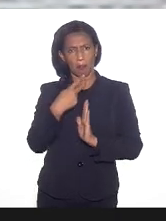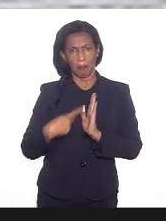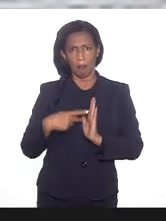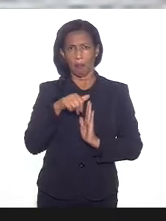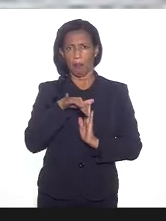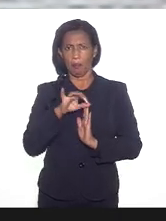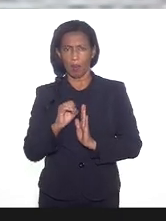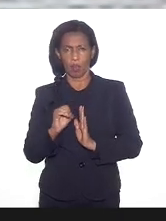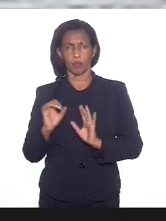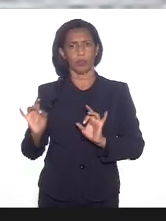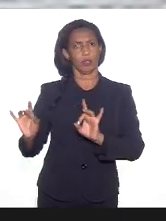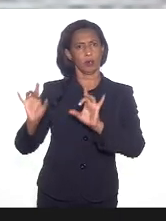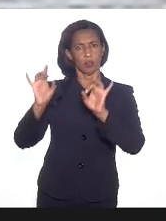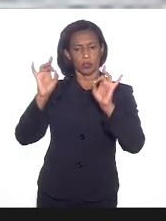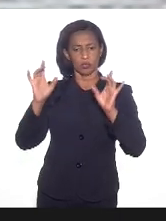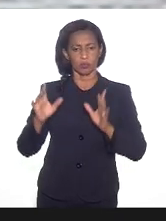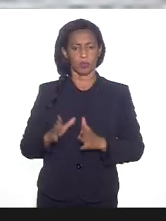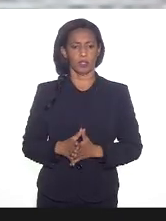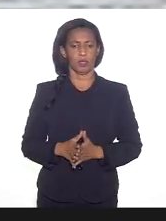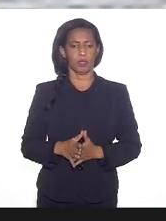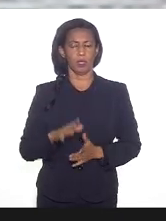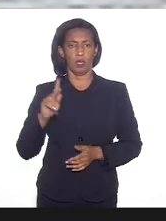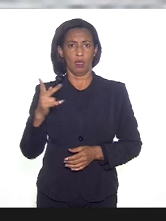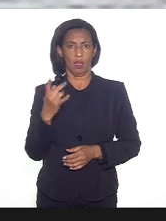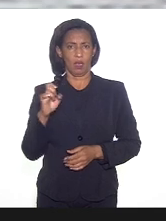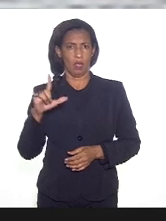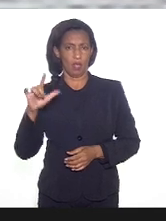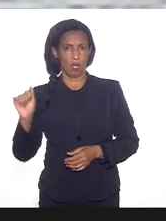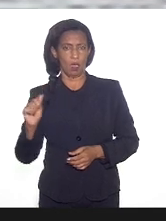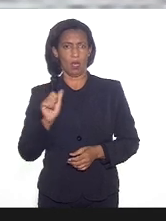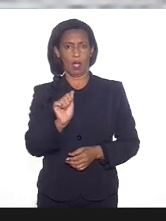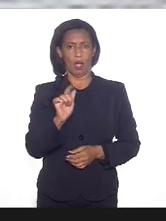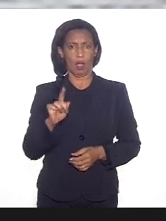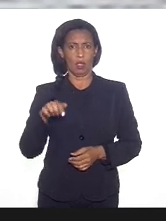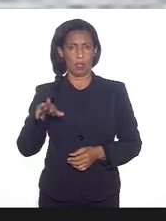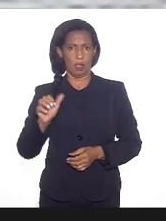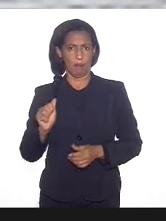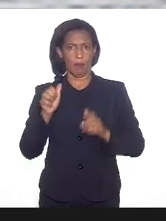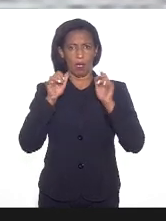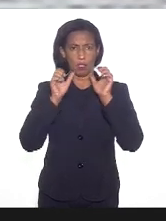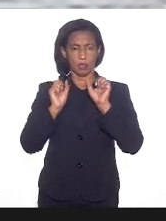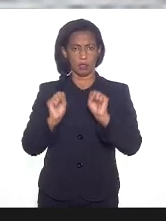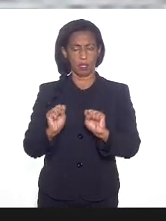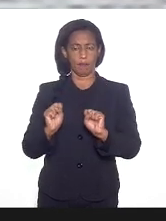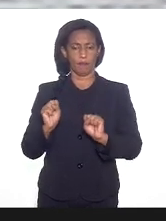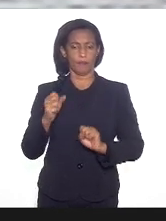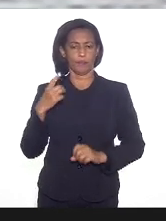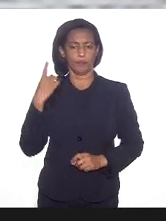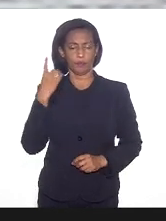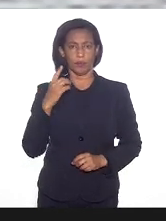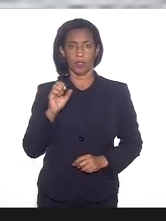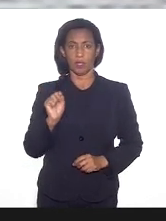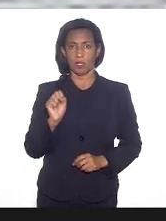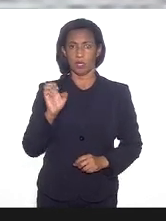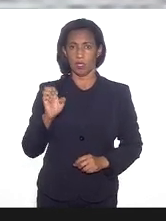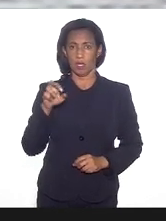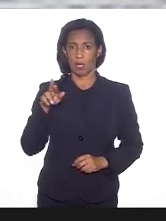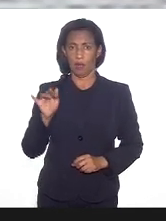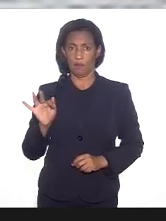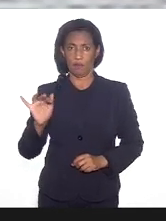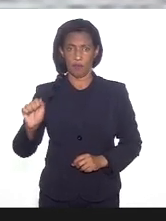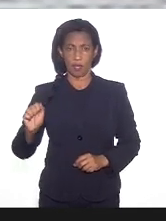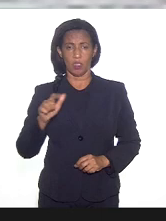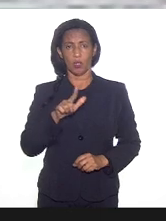em especial ao Danilo, à Helena, ao Ademar, que são assessores do gabinete do deputado Flávio Serafini,